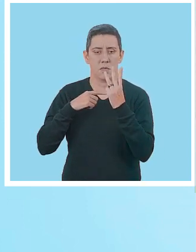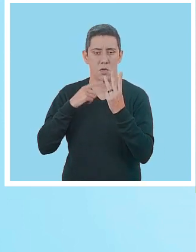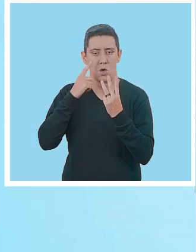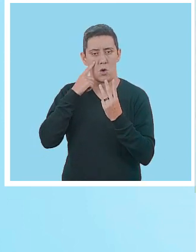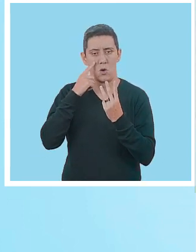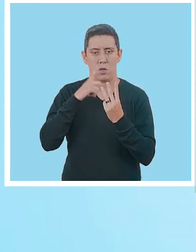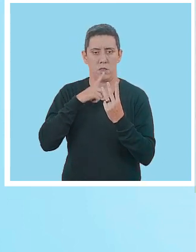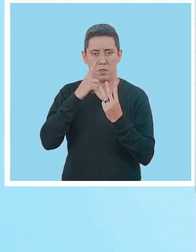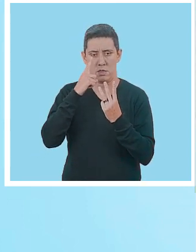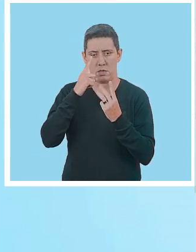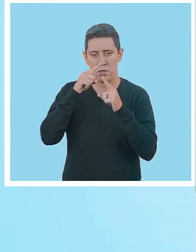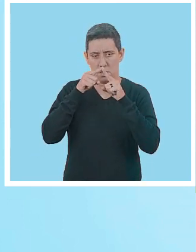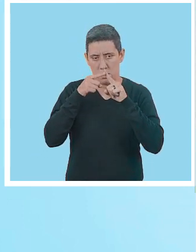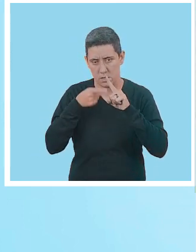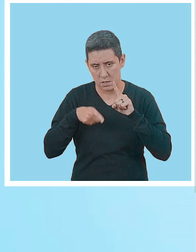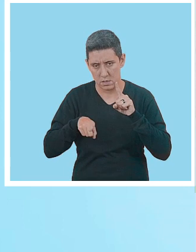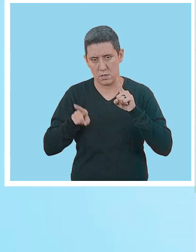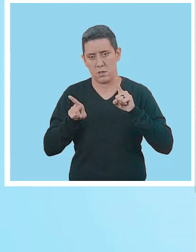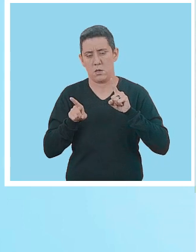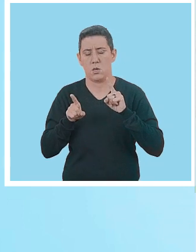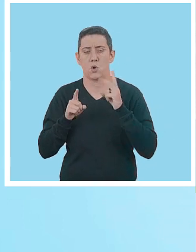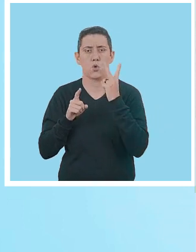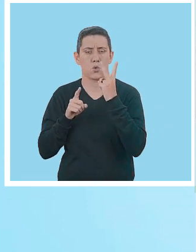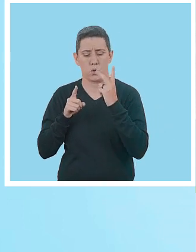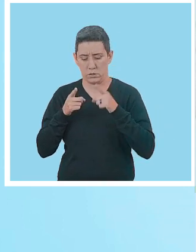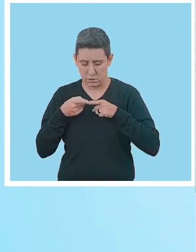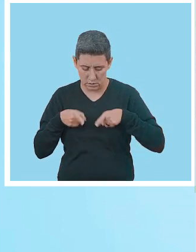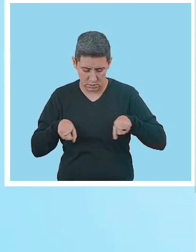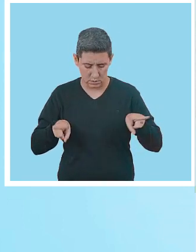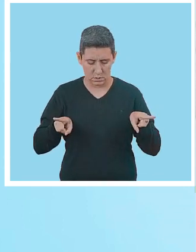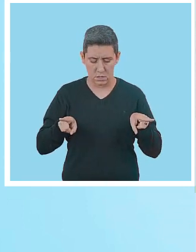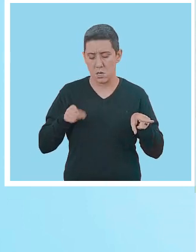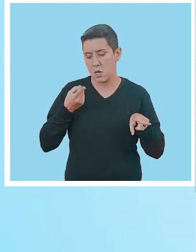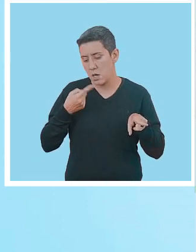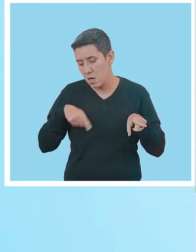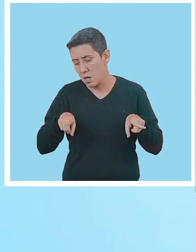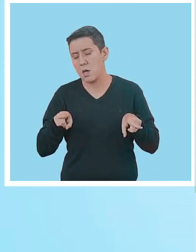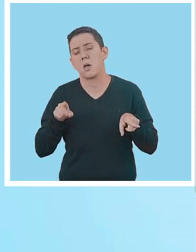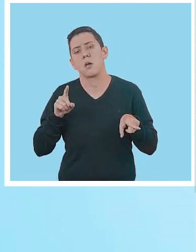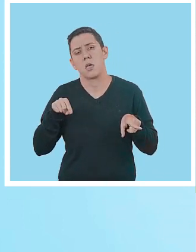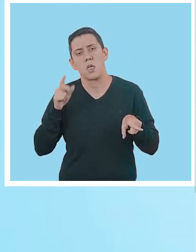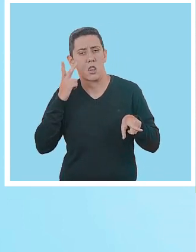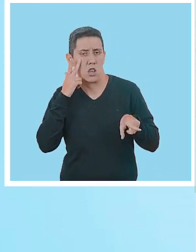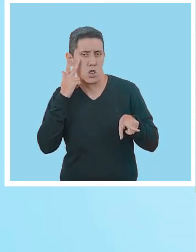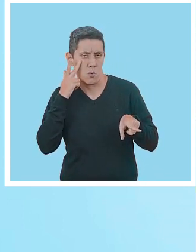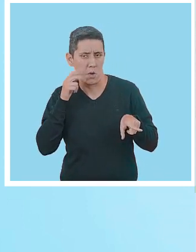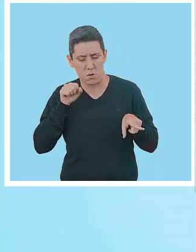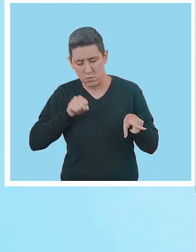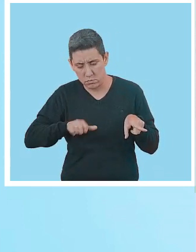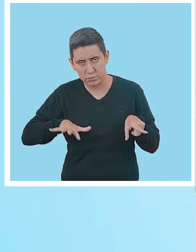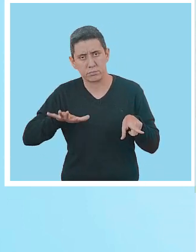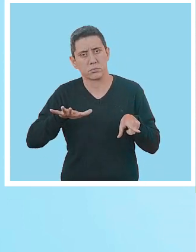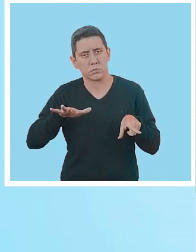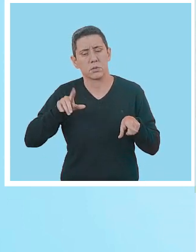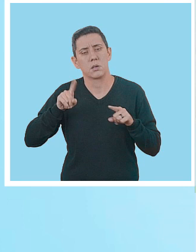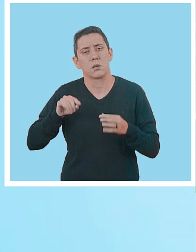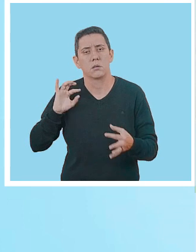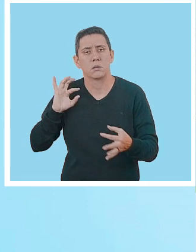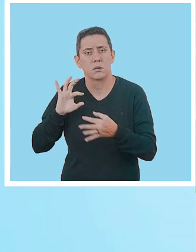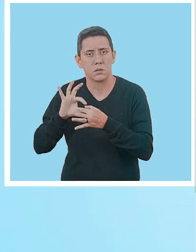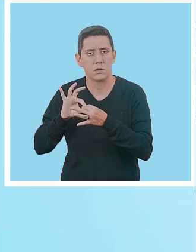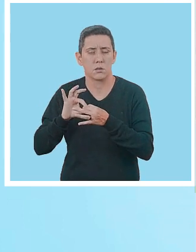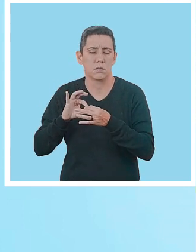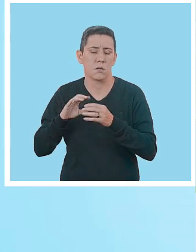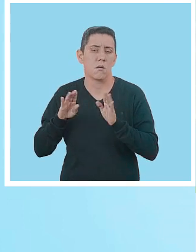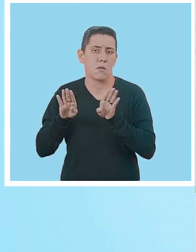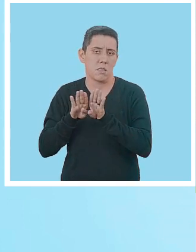uma carga as críticas outras o comuns E essas cargas comuns elas estão conectadas também